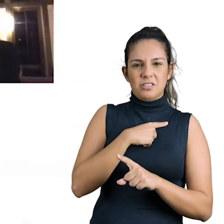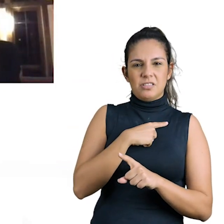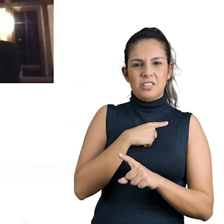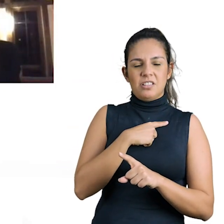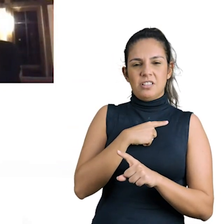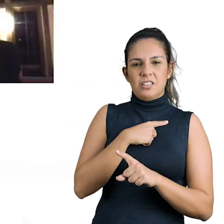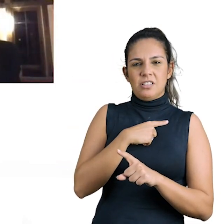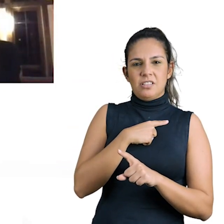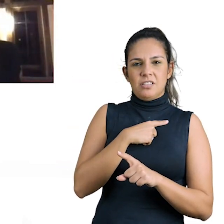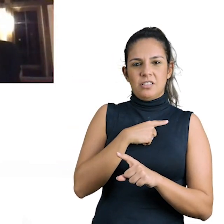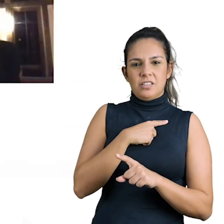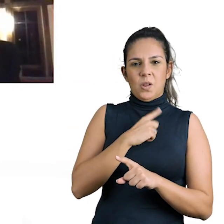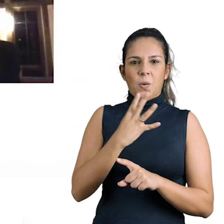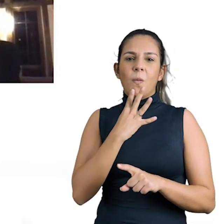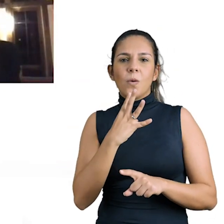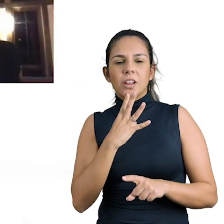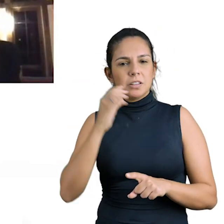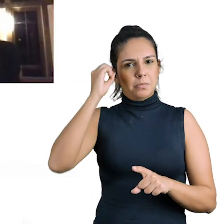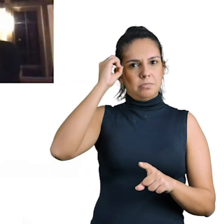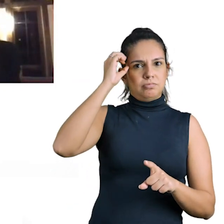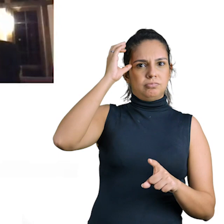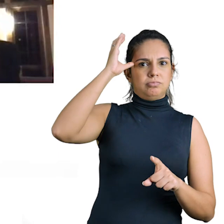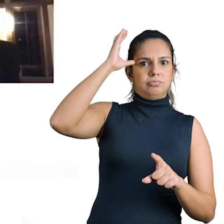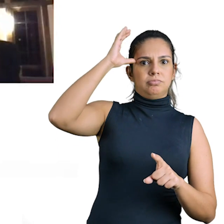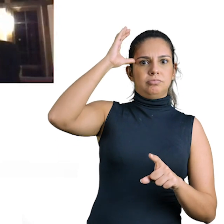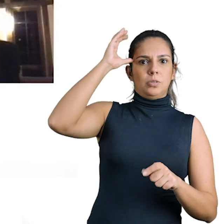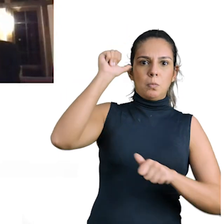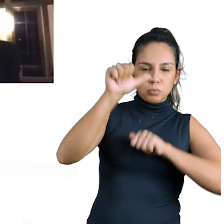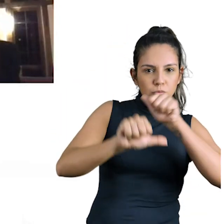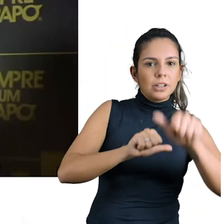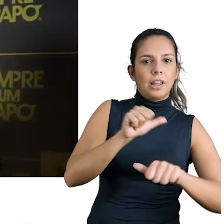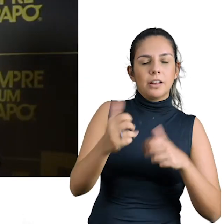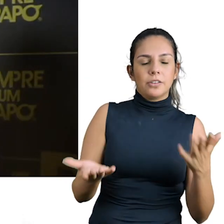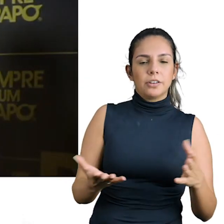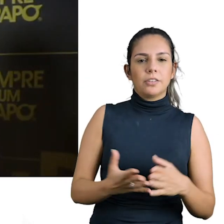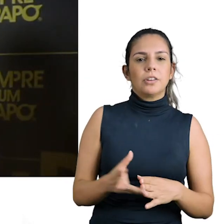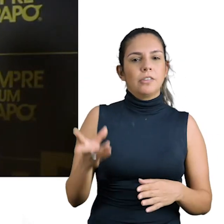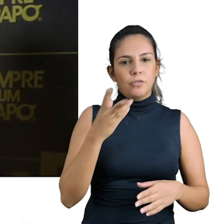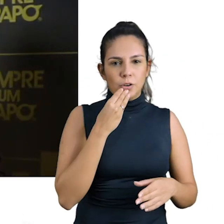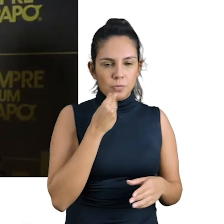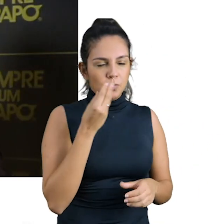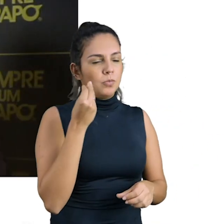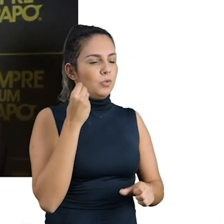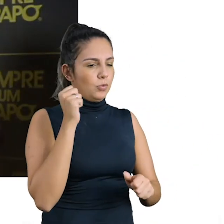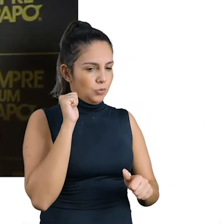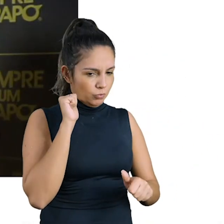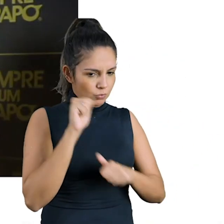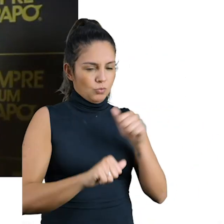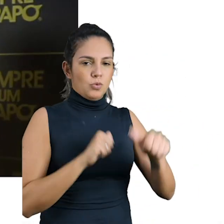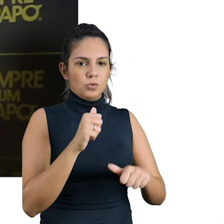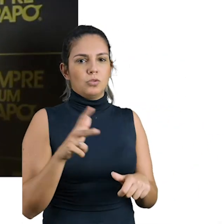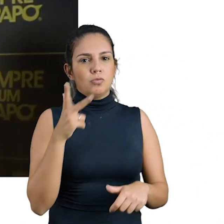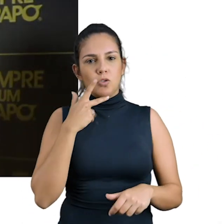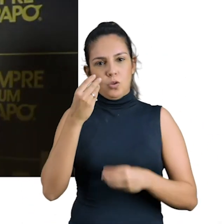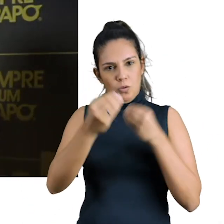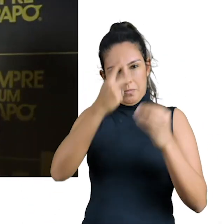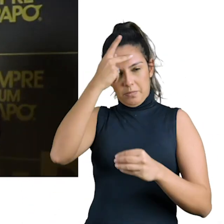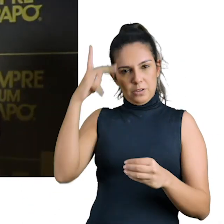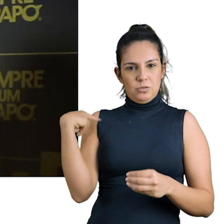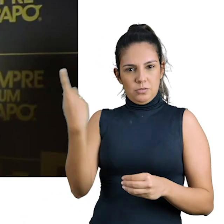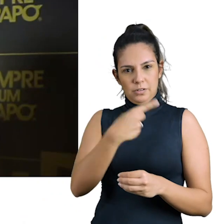com o conhecimento mudaram muito, né? Grande parte das pessoas, como